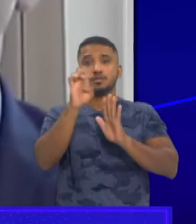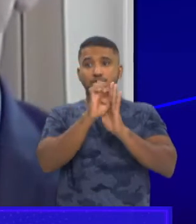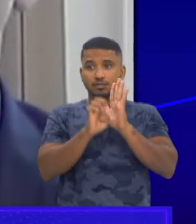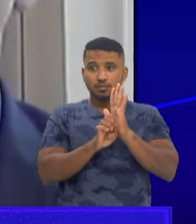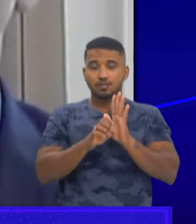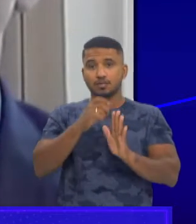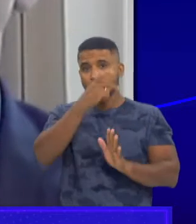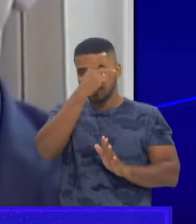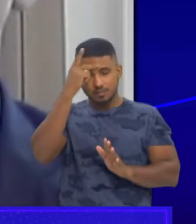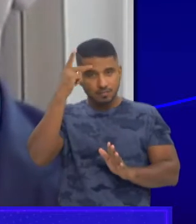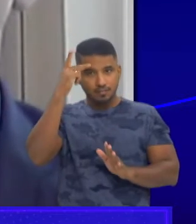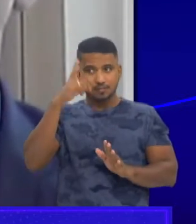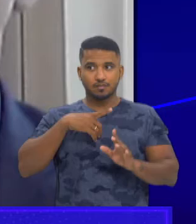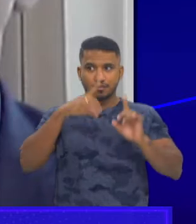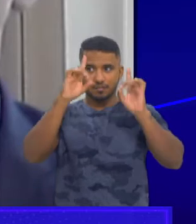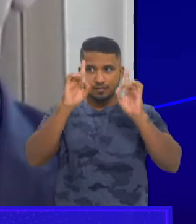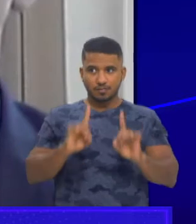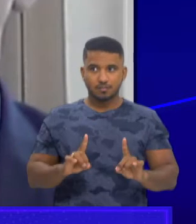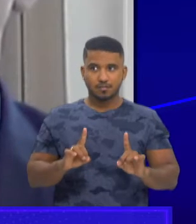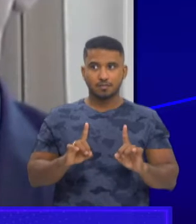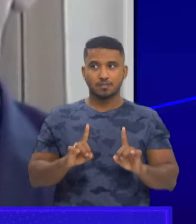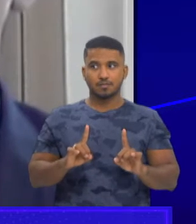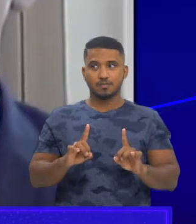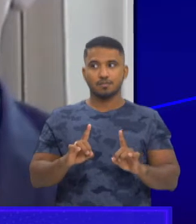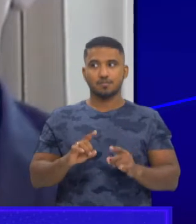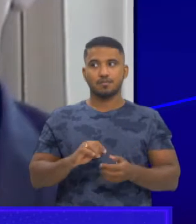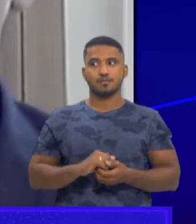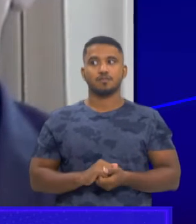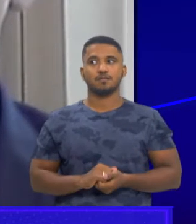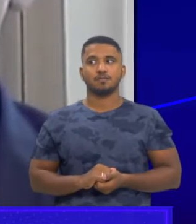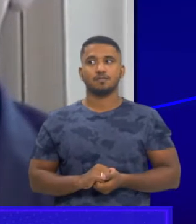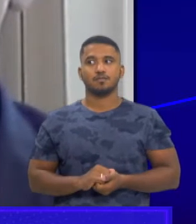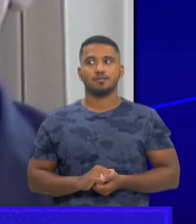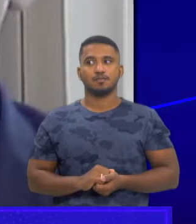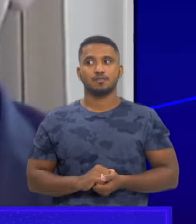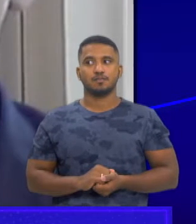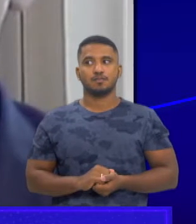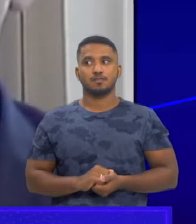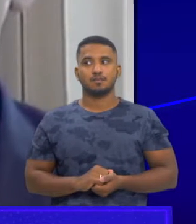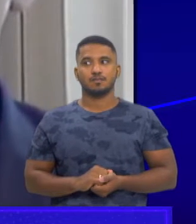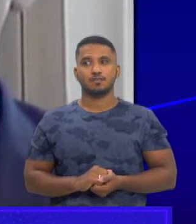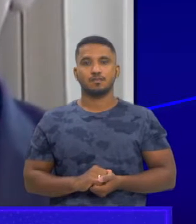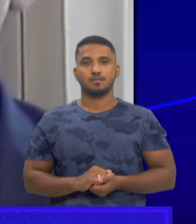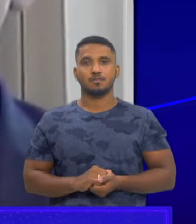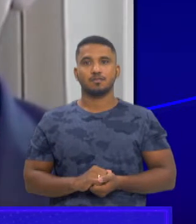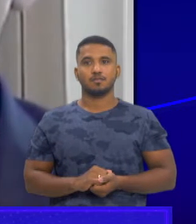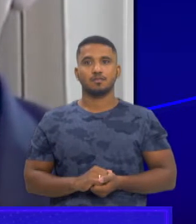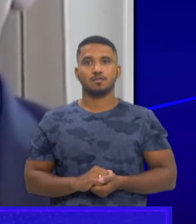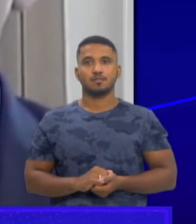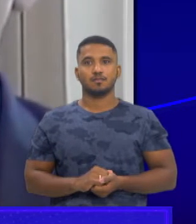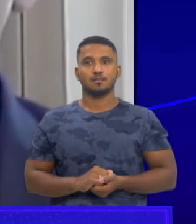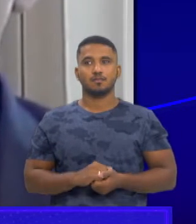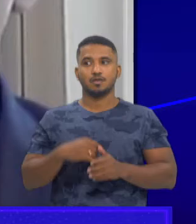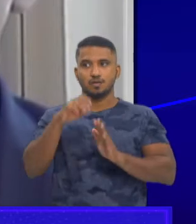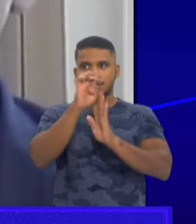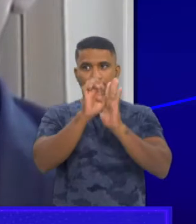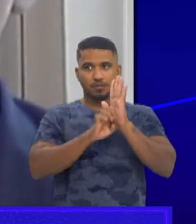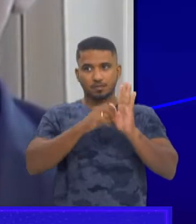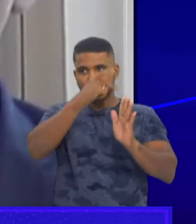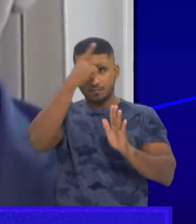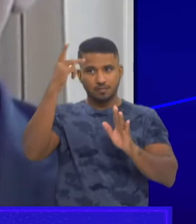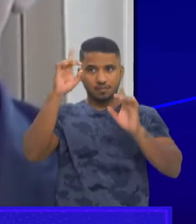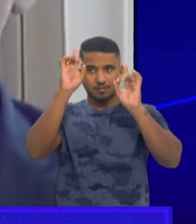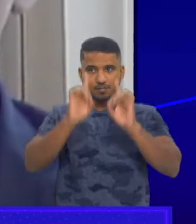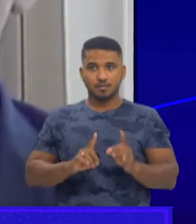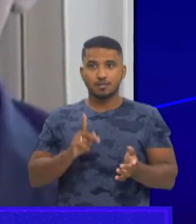se nós vivêssemos numa sociedade mais justa, certamente não era necessário ter um estatuto. Mas ele